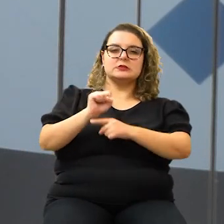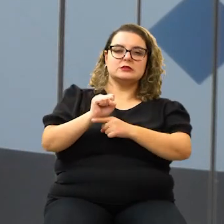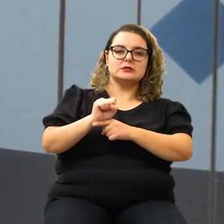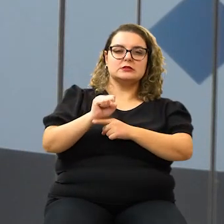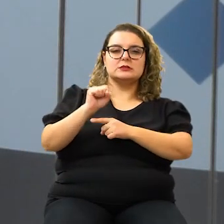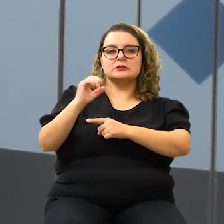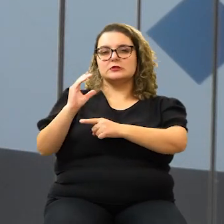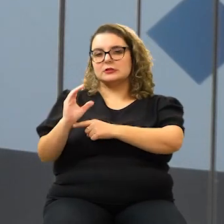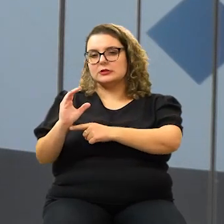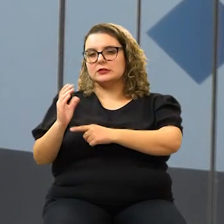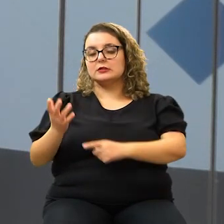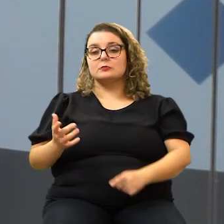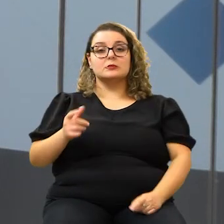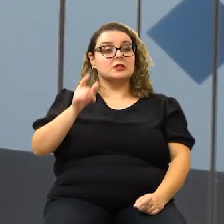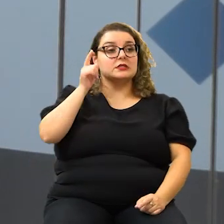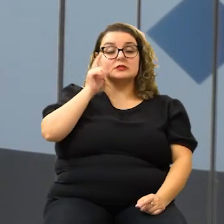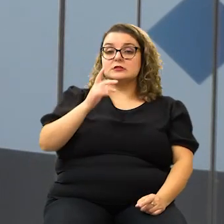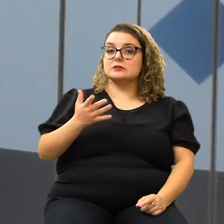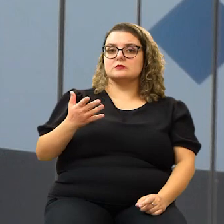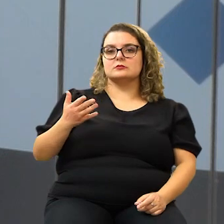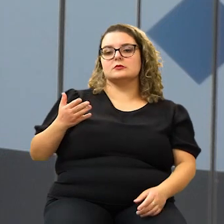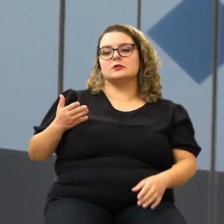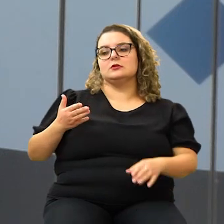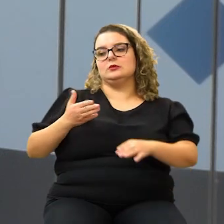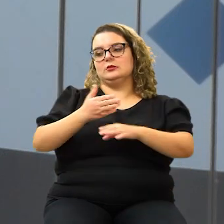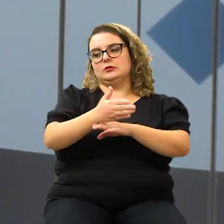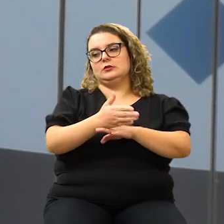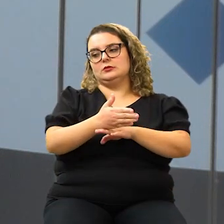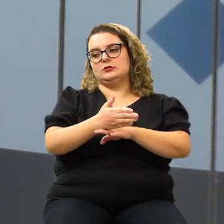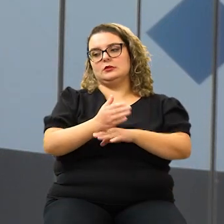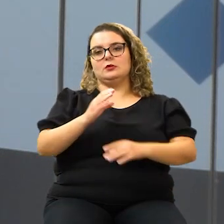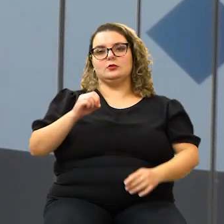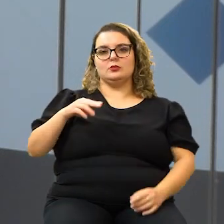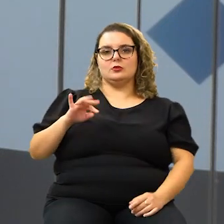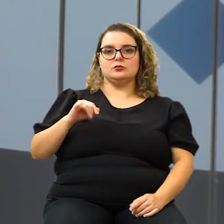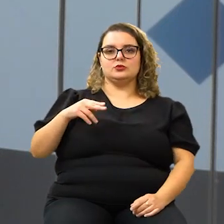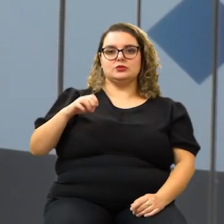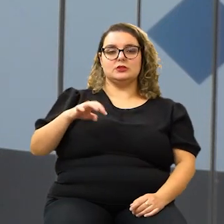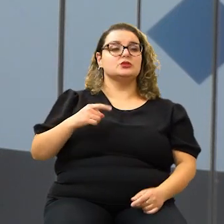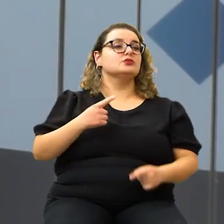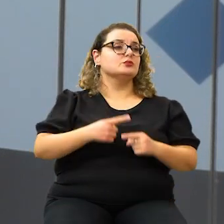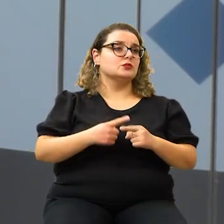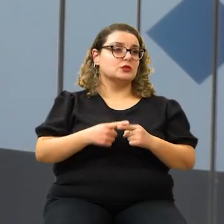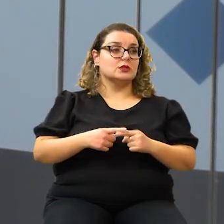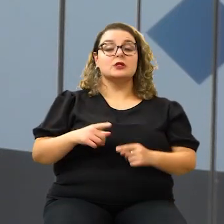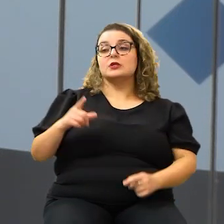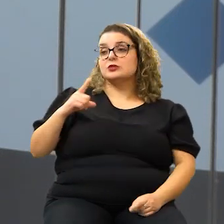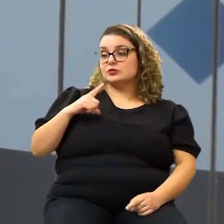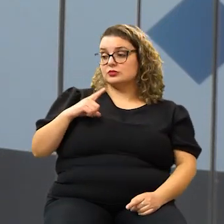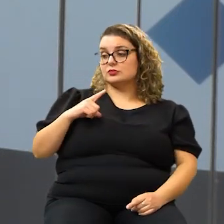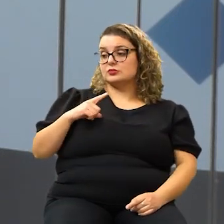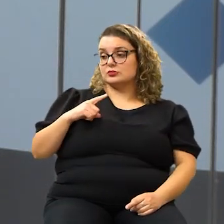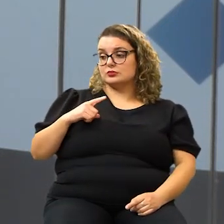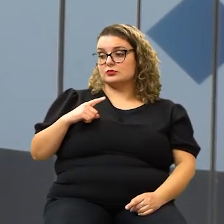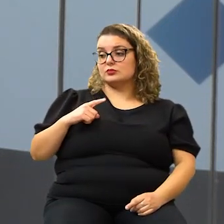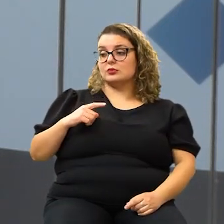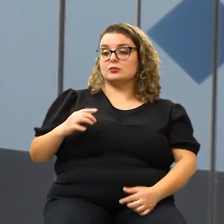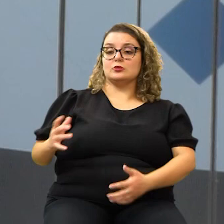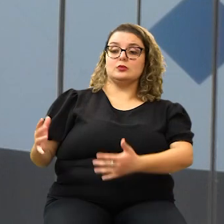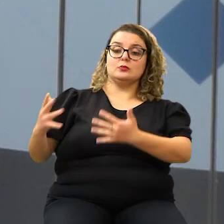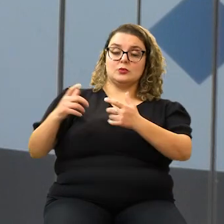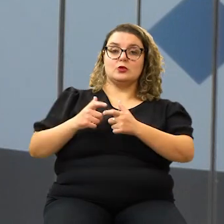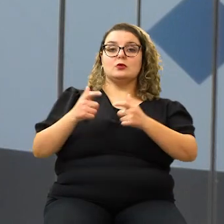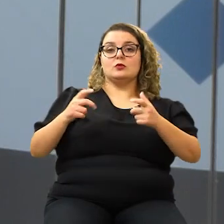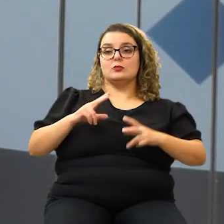não conseguem adentrar mais ao continente. Por quê? Até que nós tivemos aí uma frente bem robusta, né,